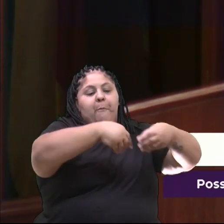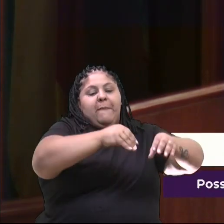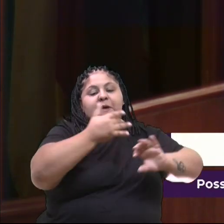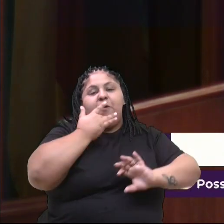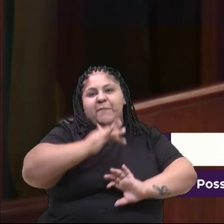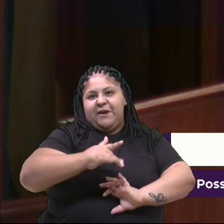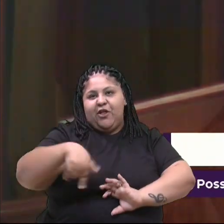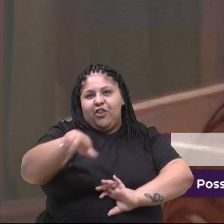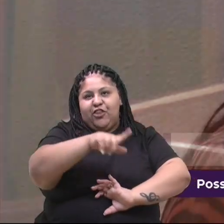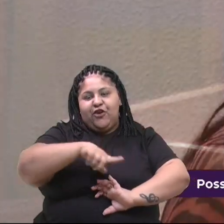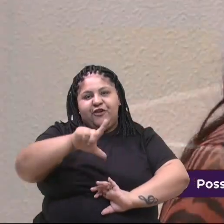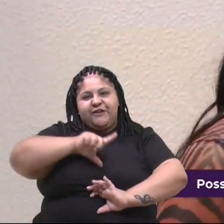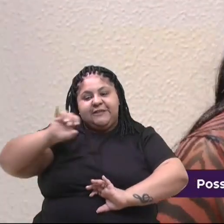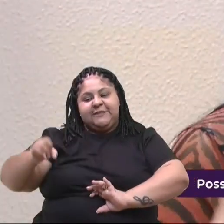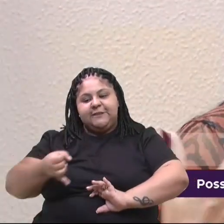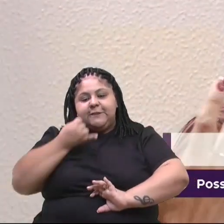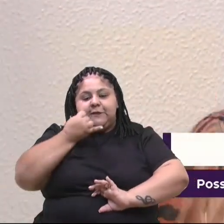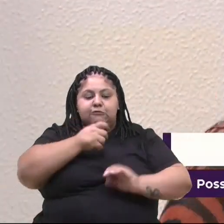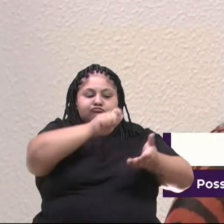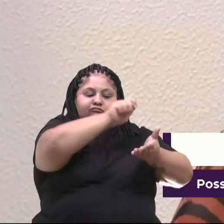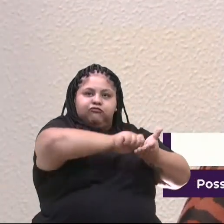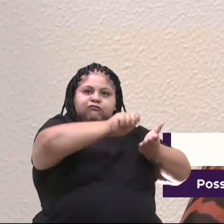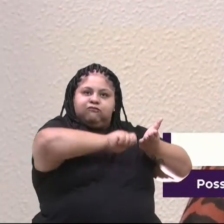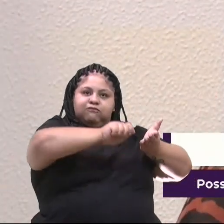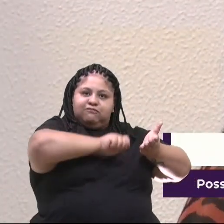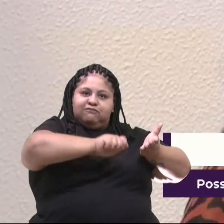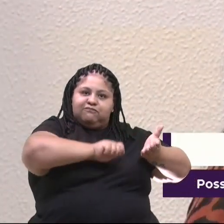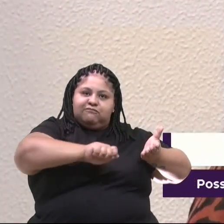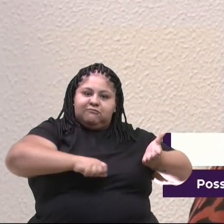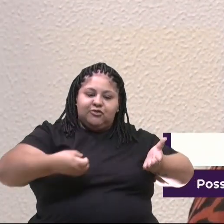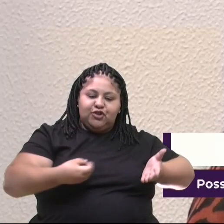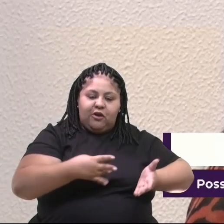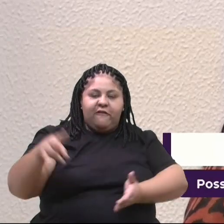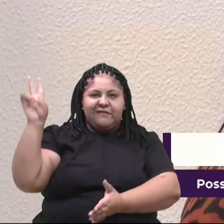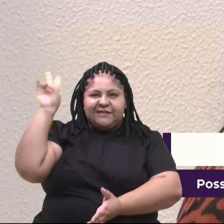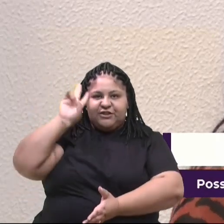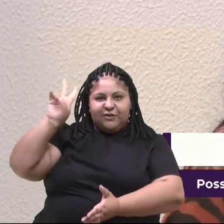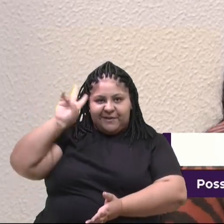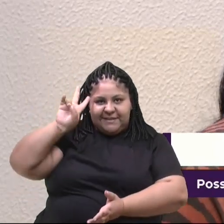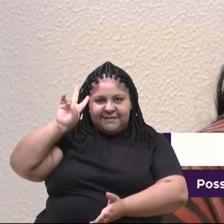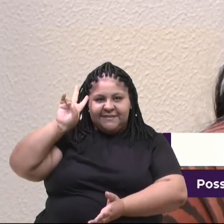oportunidade de escrevermos novas histórias.